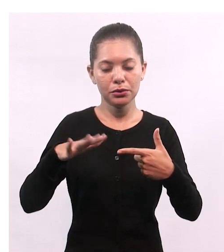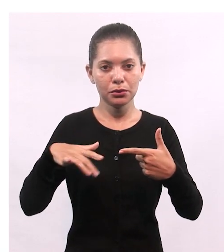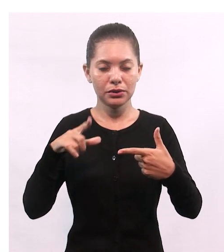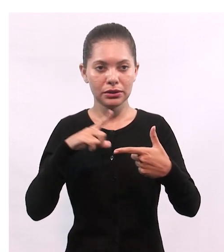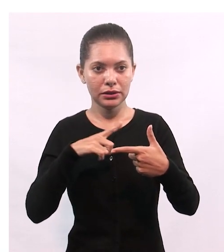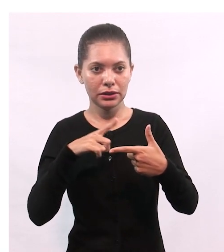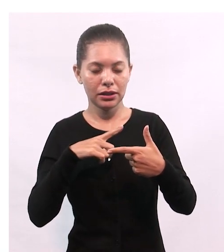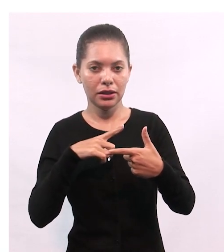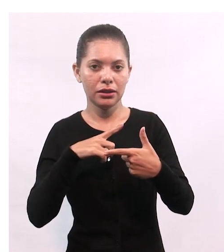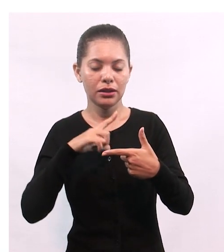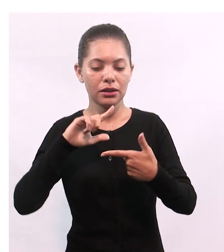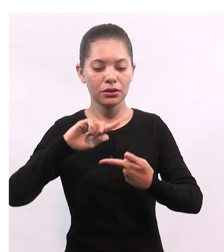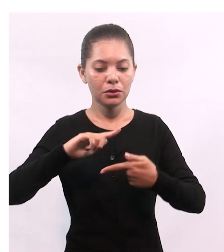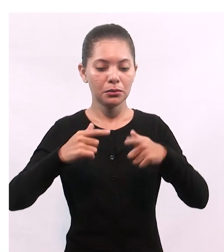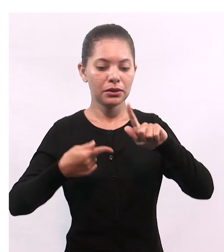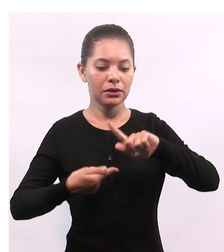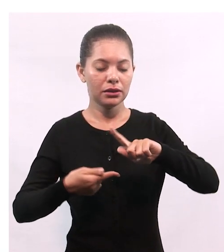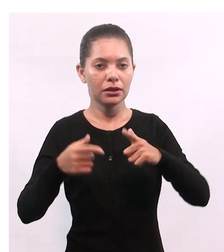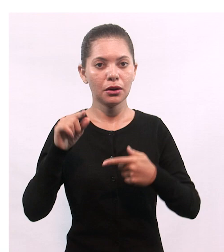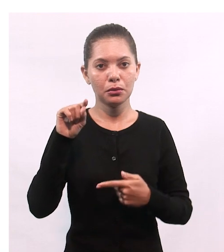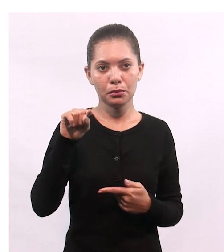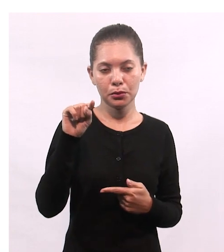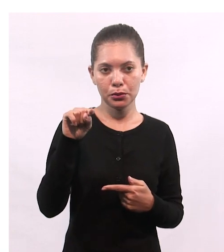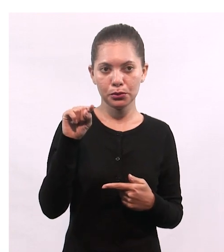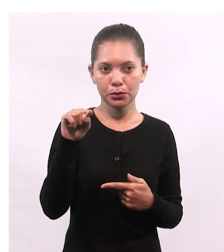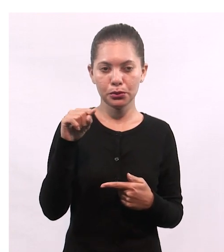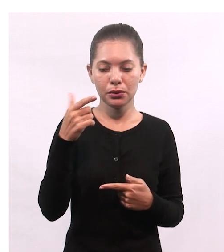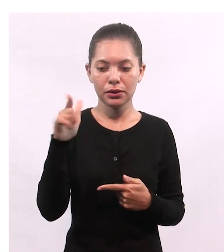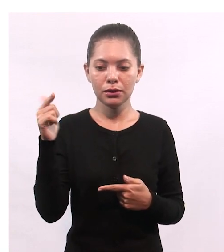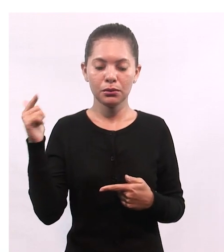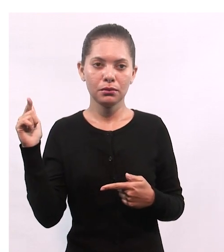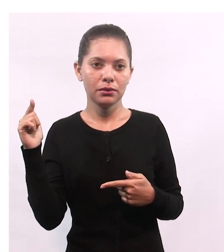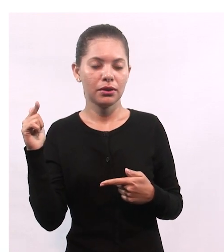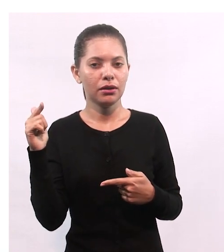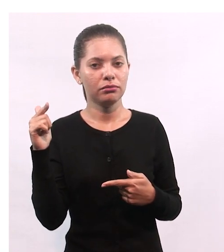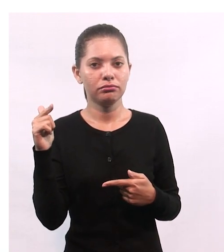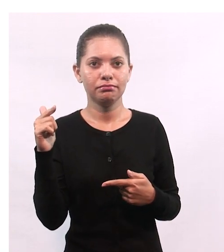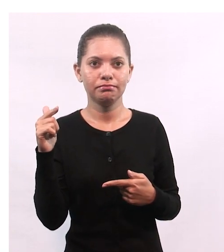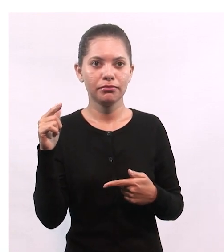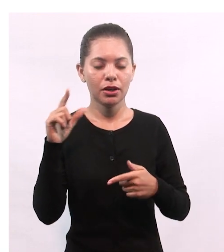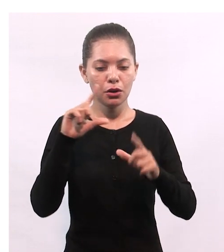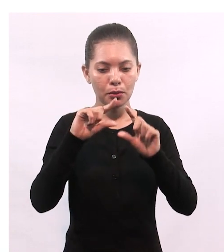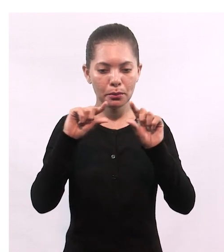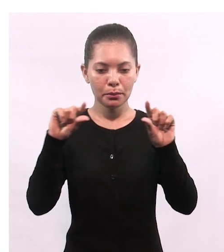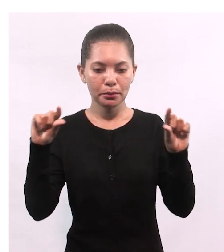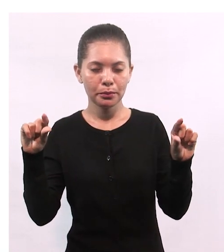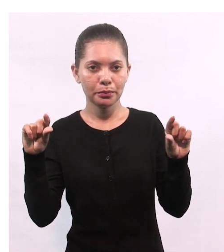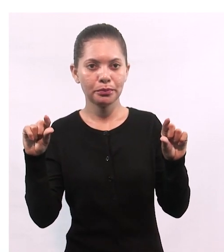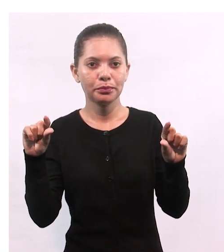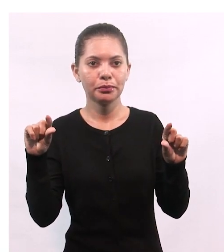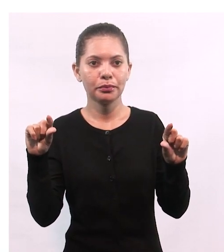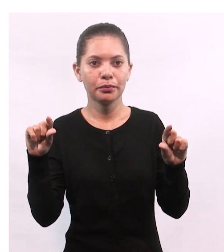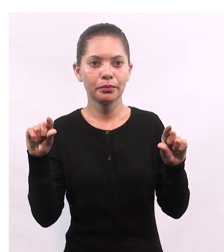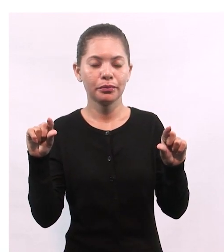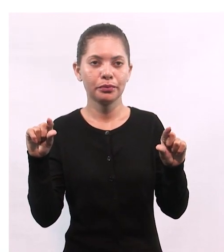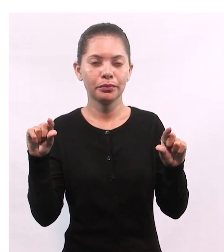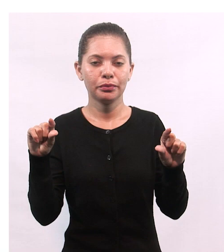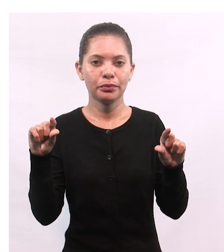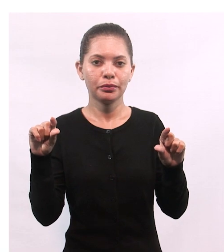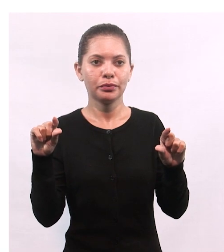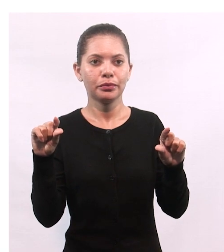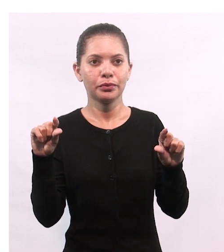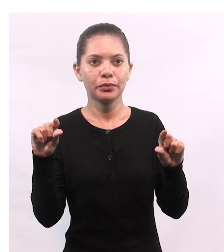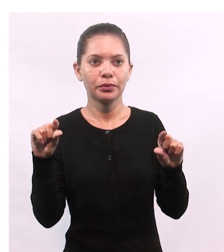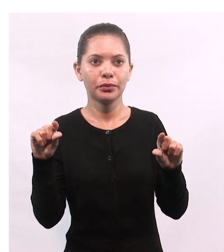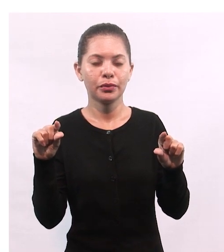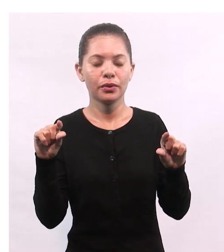onde a gente tem em geometria um ponto que não tem dimensão nenhuma, uma reta que é